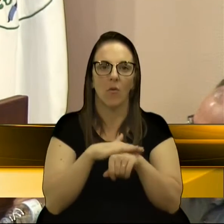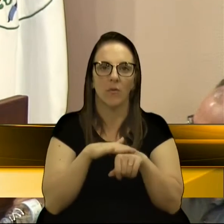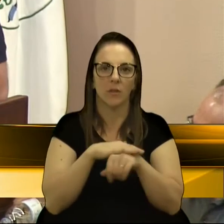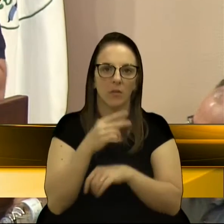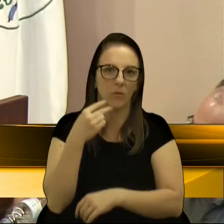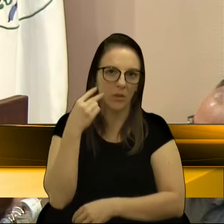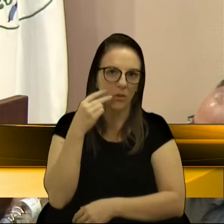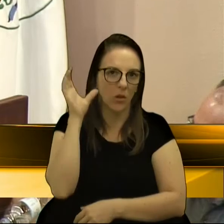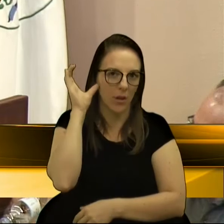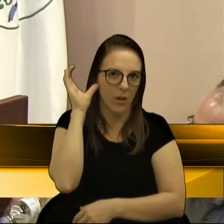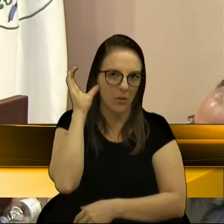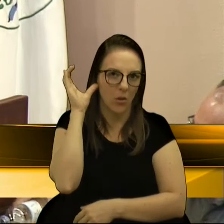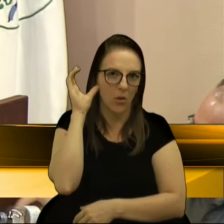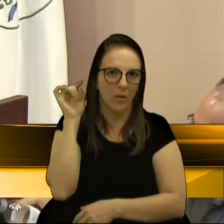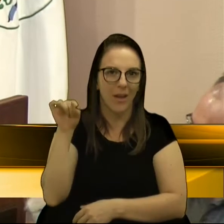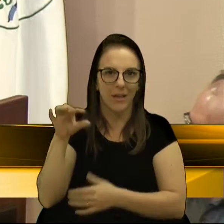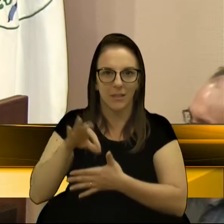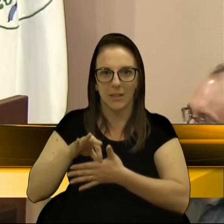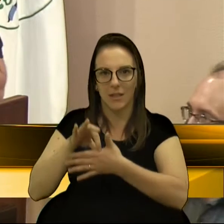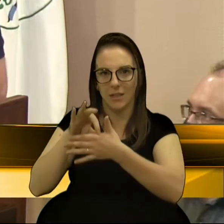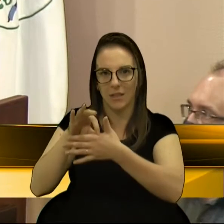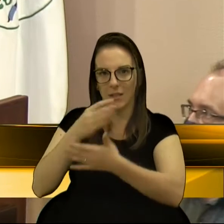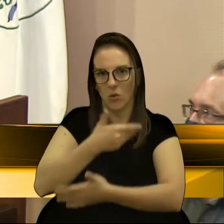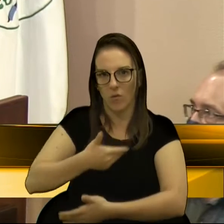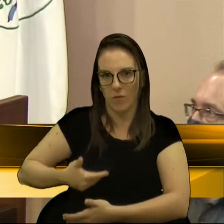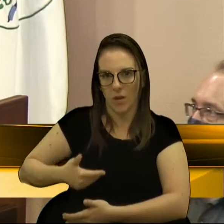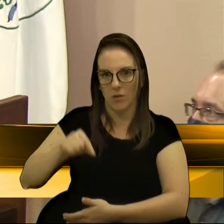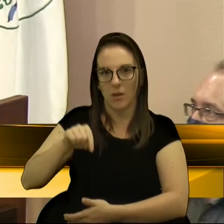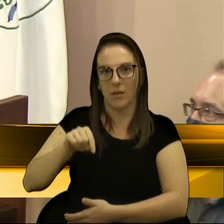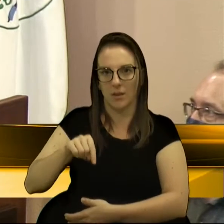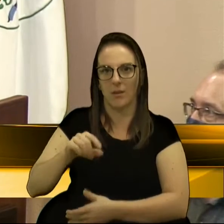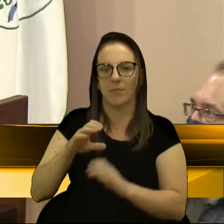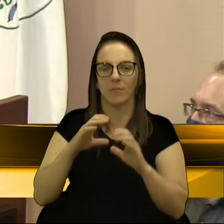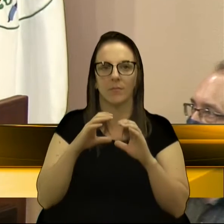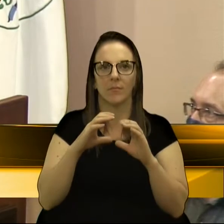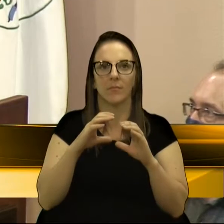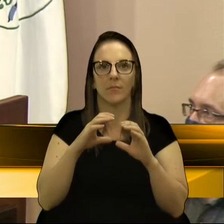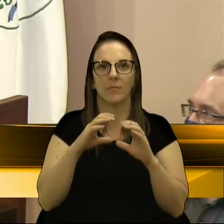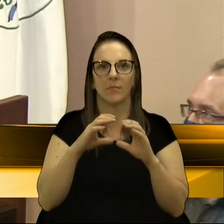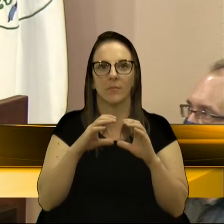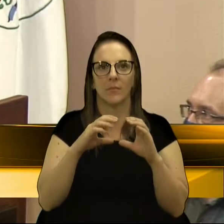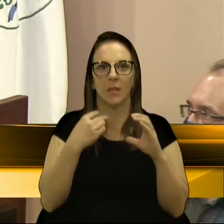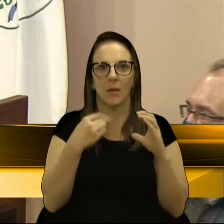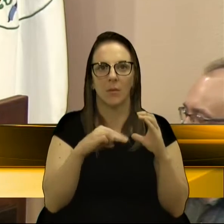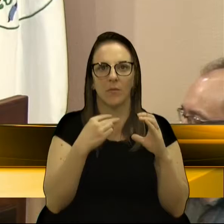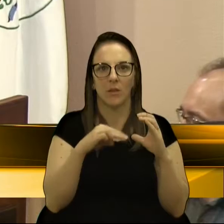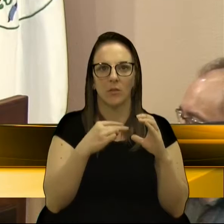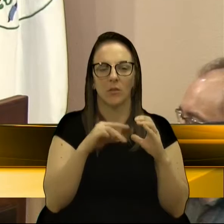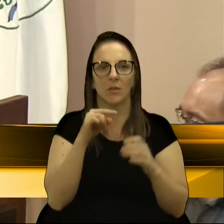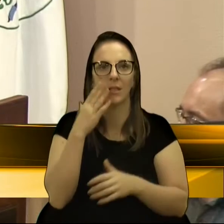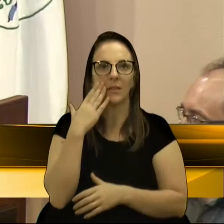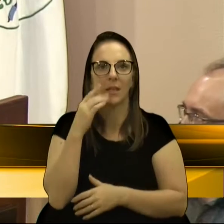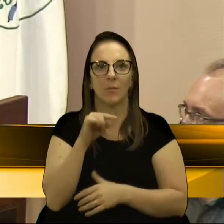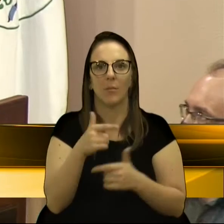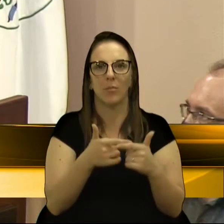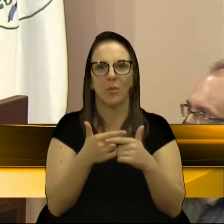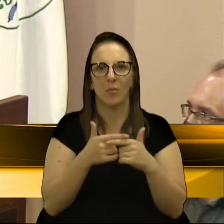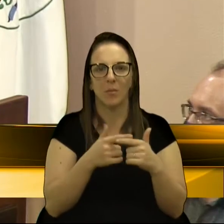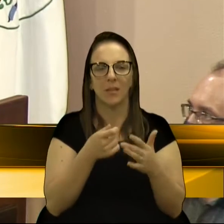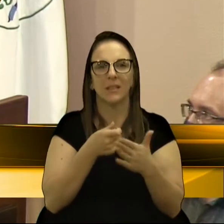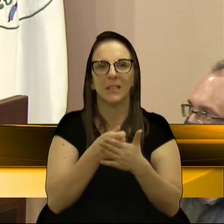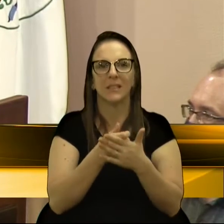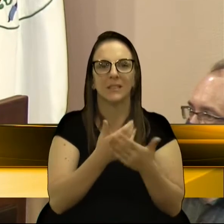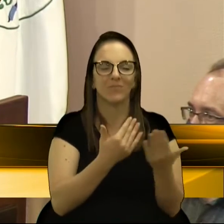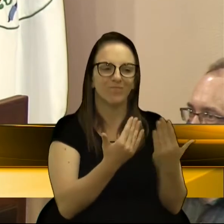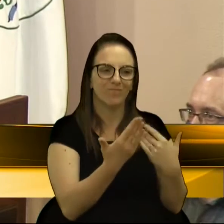mais precisamente, que é o líder do governo aqui na Câmara, que também estava à frente dessa situação, para que a gente consiga encontrar um meio termo para que essas empresas